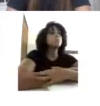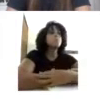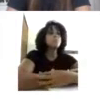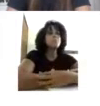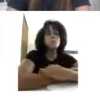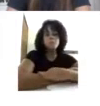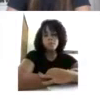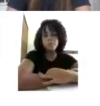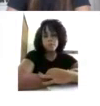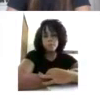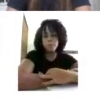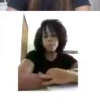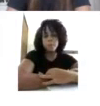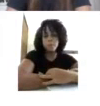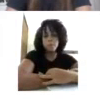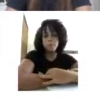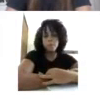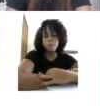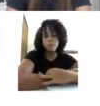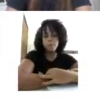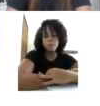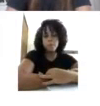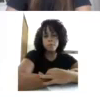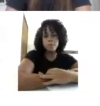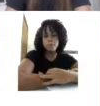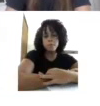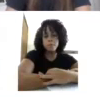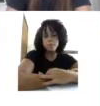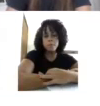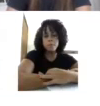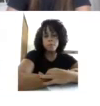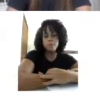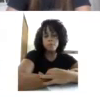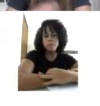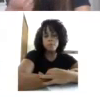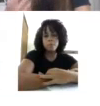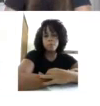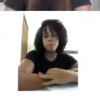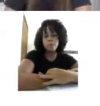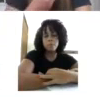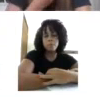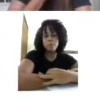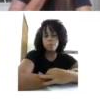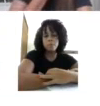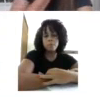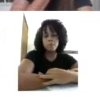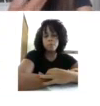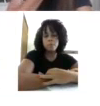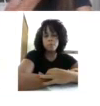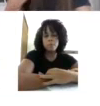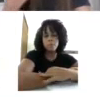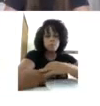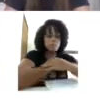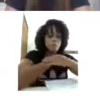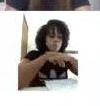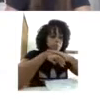e apresentações em congressos. Então, desde o início, nós estamos discutindo, né, teorias, os